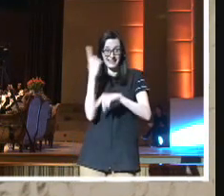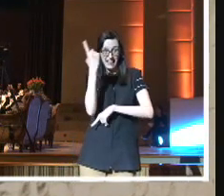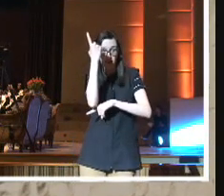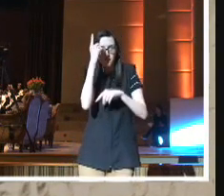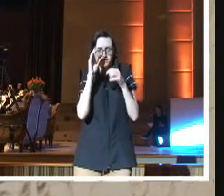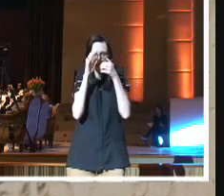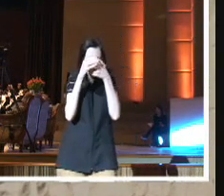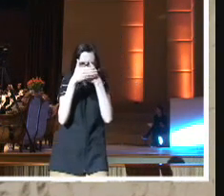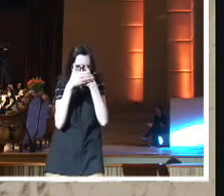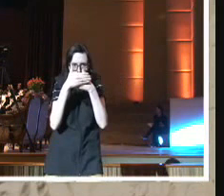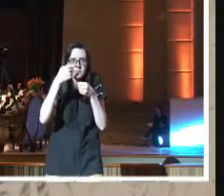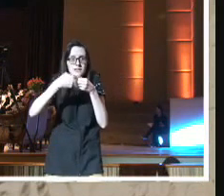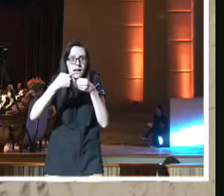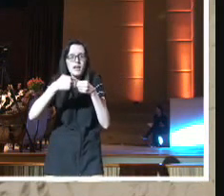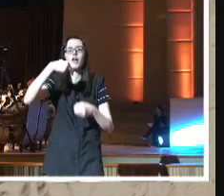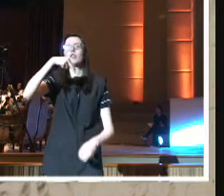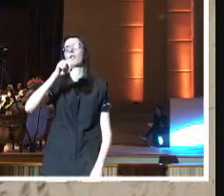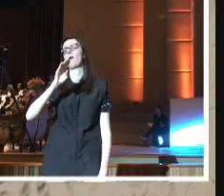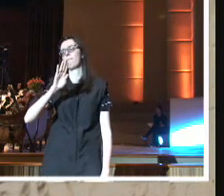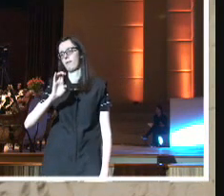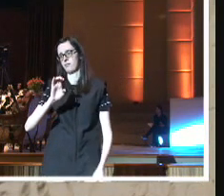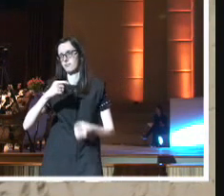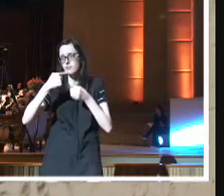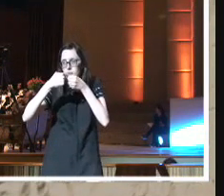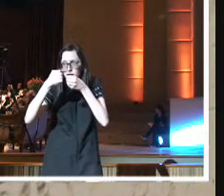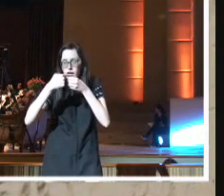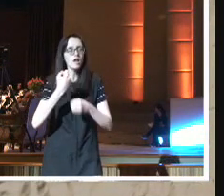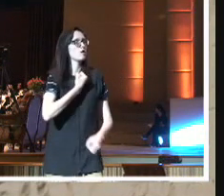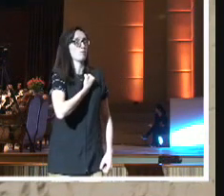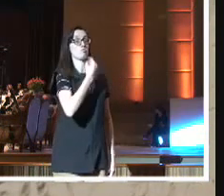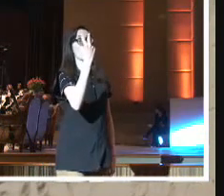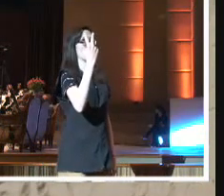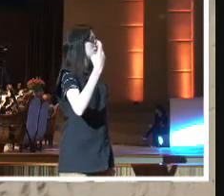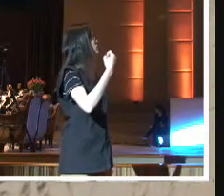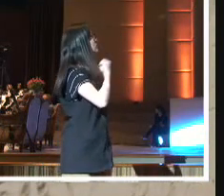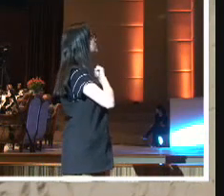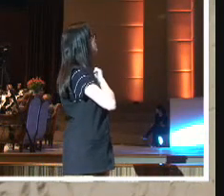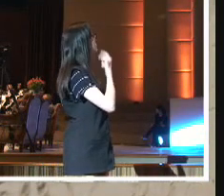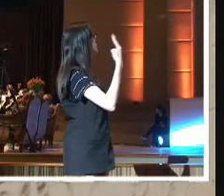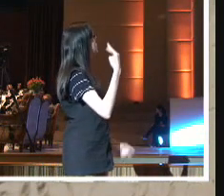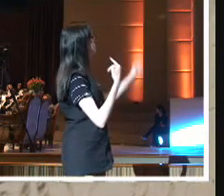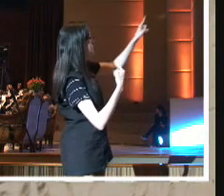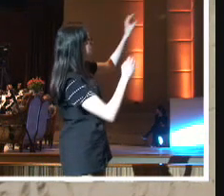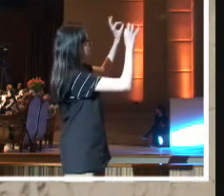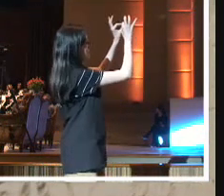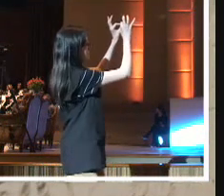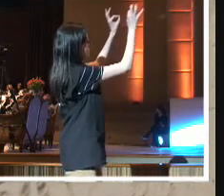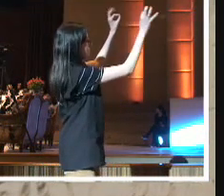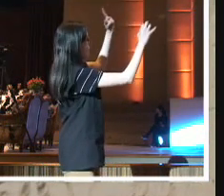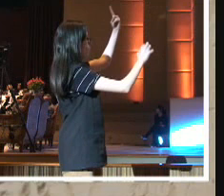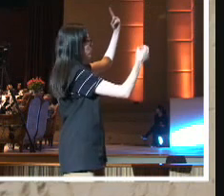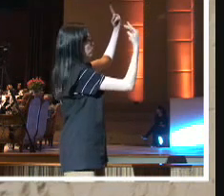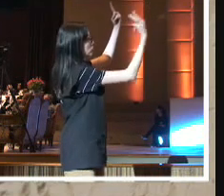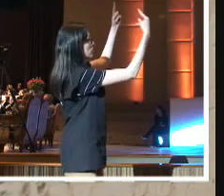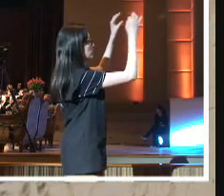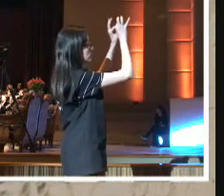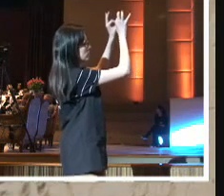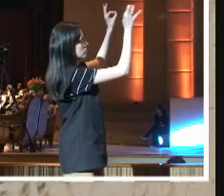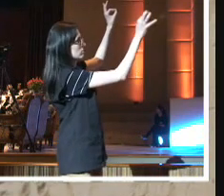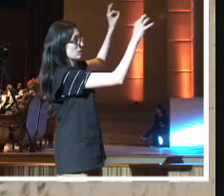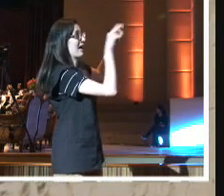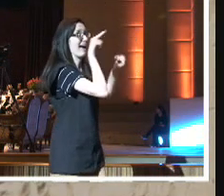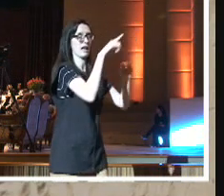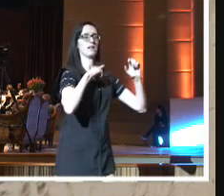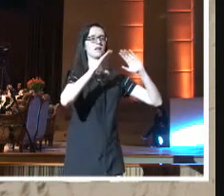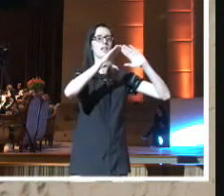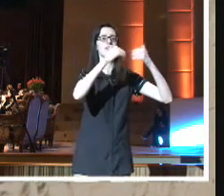cidade de Nob, onde está, o número 2 que está ali, onde está o templo, o tabernáculo, melhor